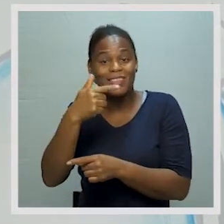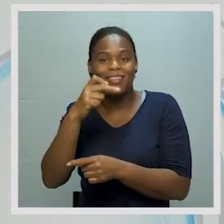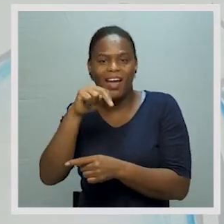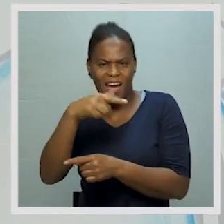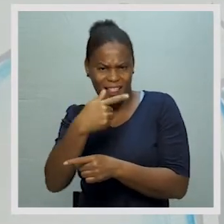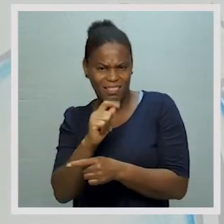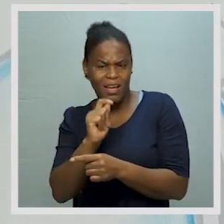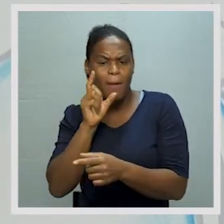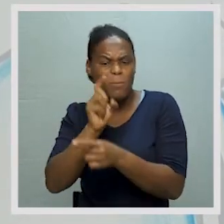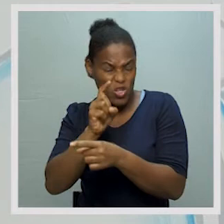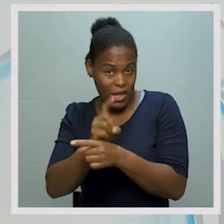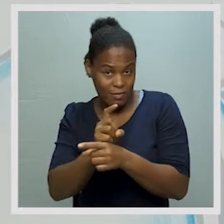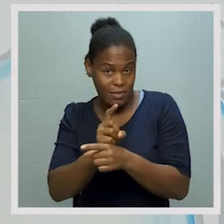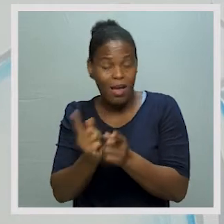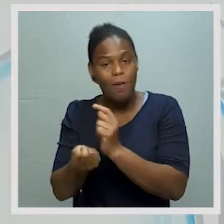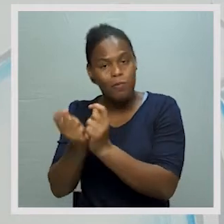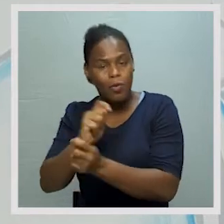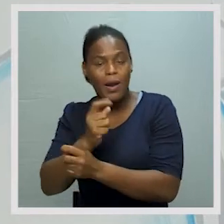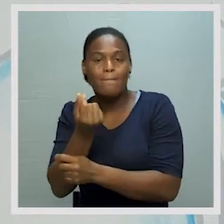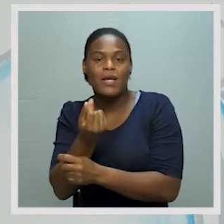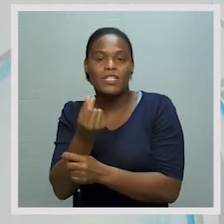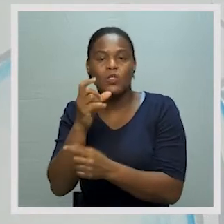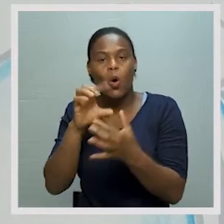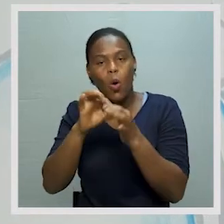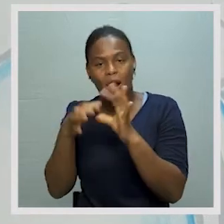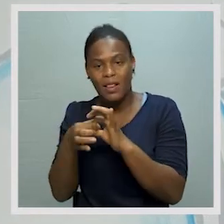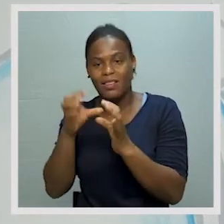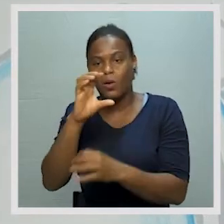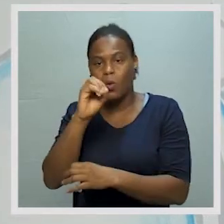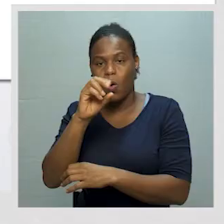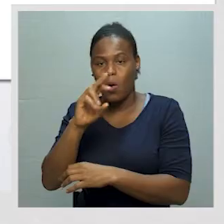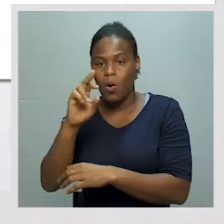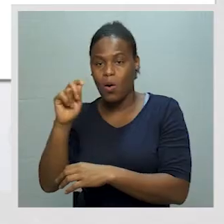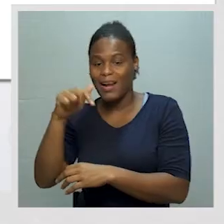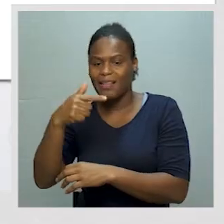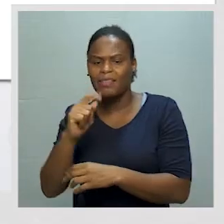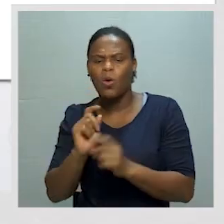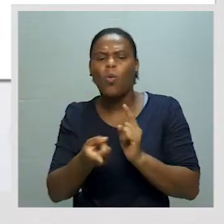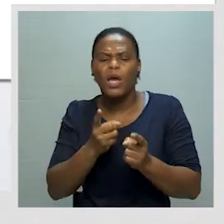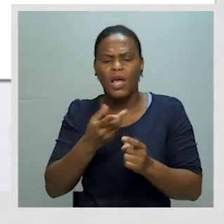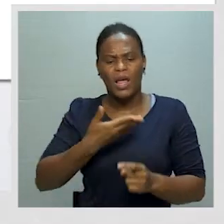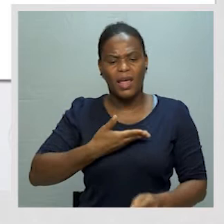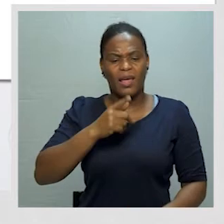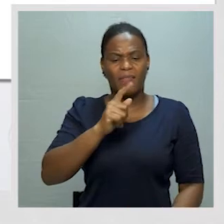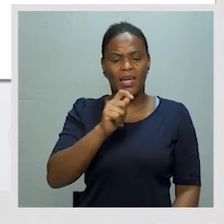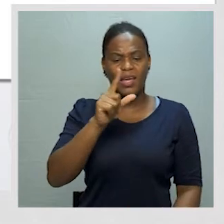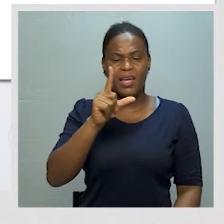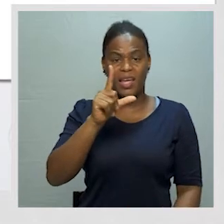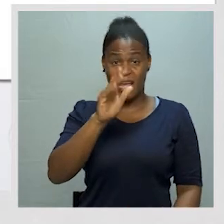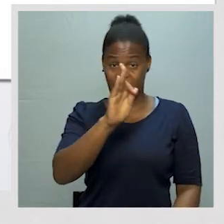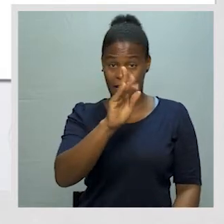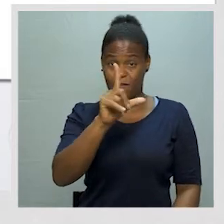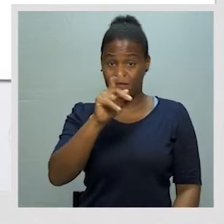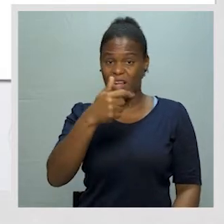correntes. Precisamos de um elemento que é o deflator do PIB. O que é o deflator do PIB? É